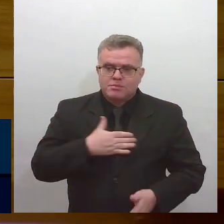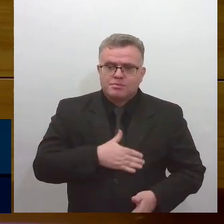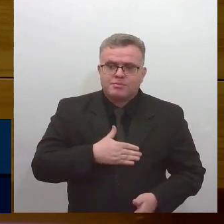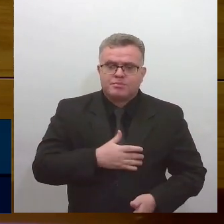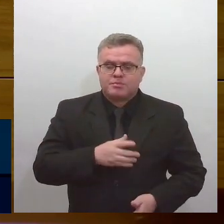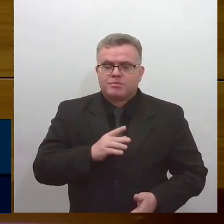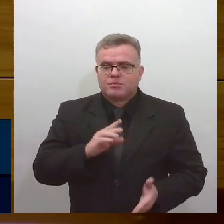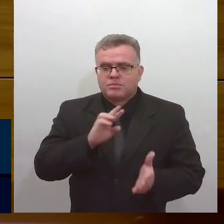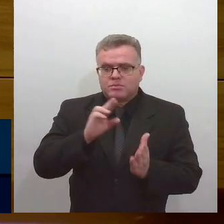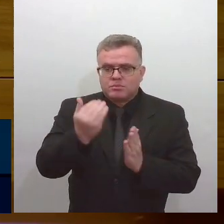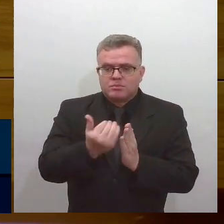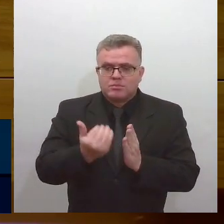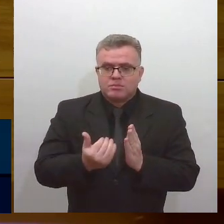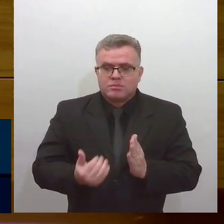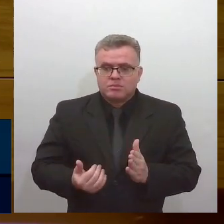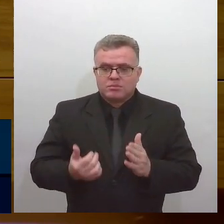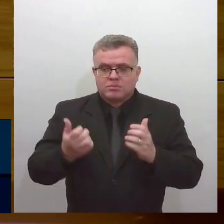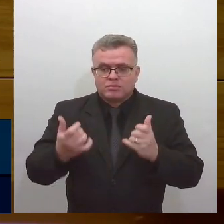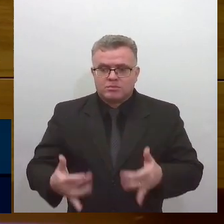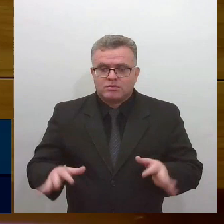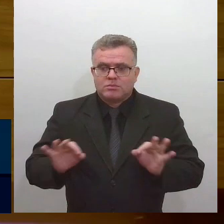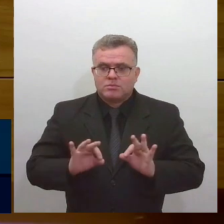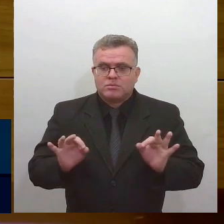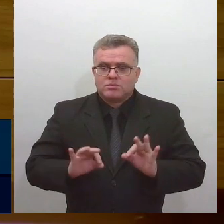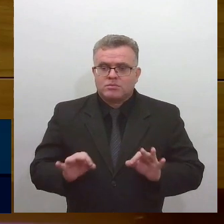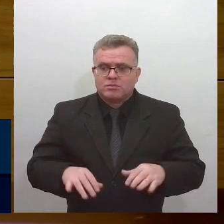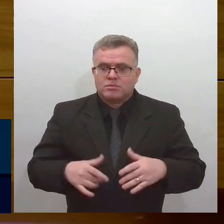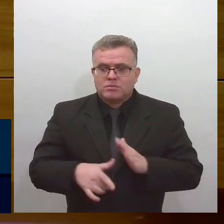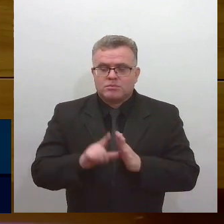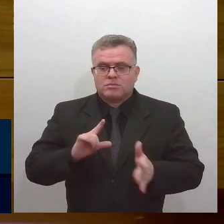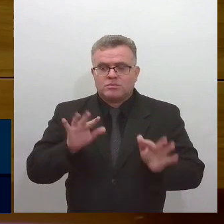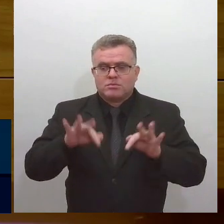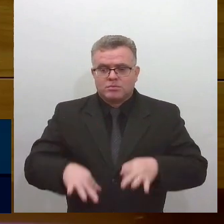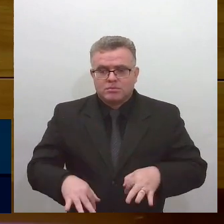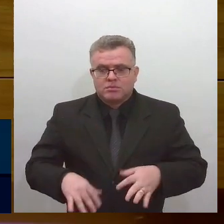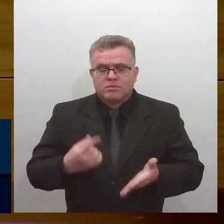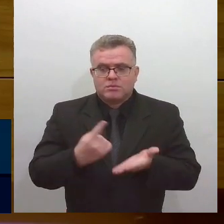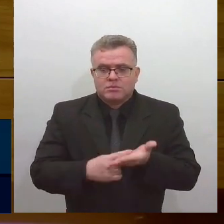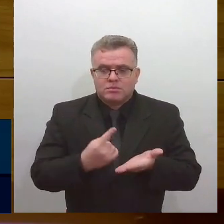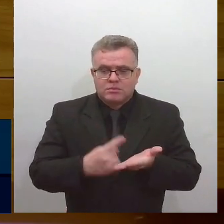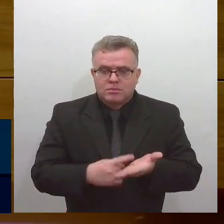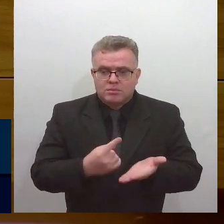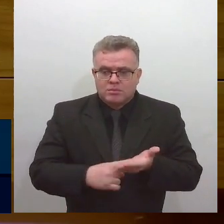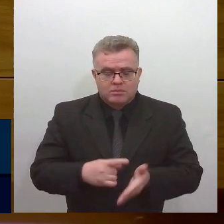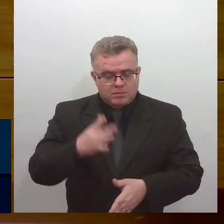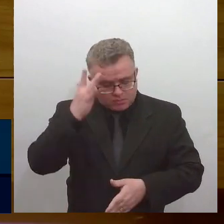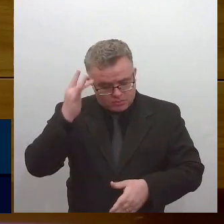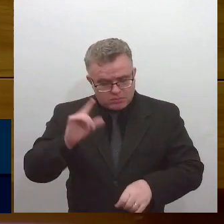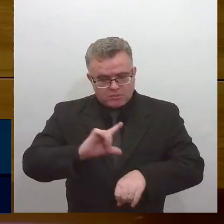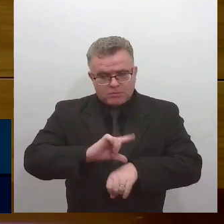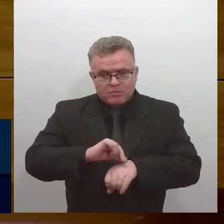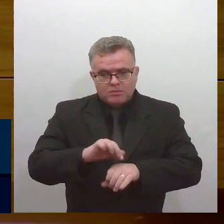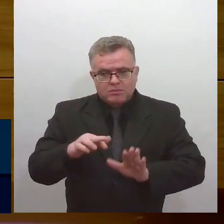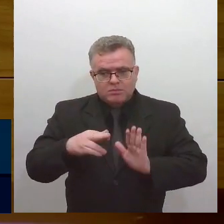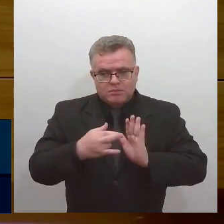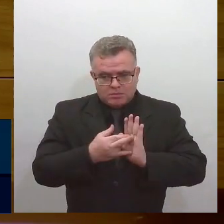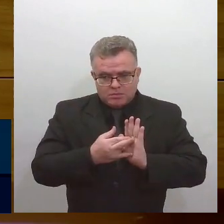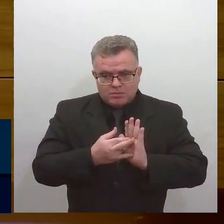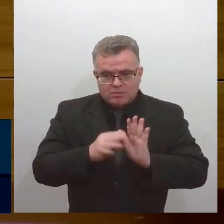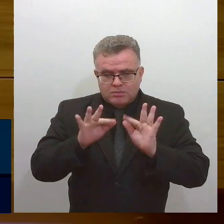inscrito para explicação pessoal e antes de encerrar a sessão comunicamos outra para amanhã no horário regimental está encerrada